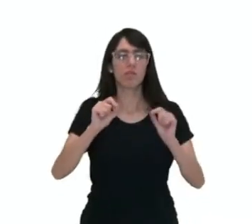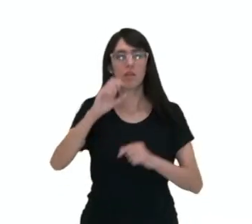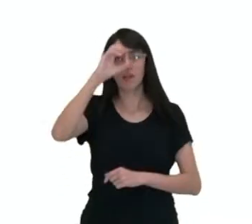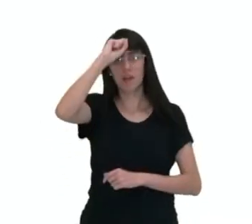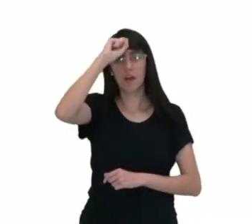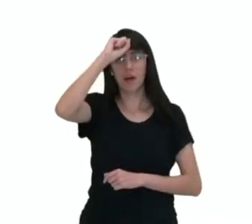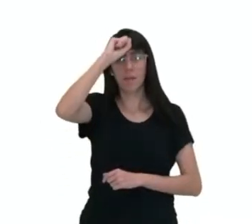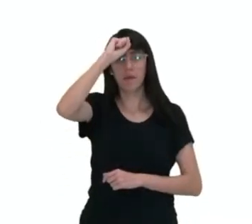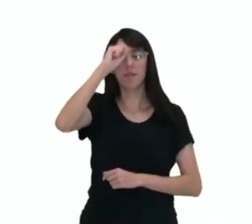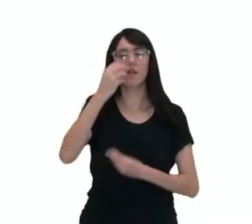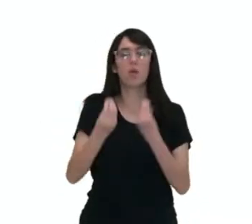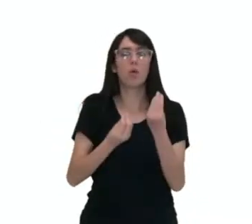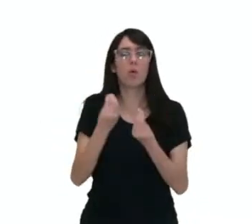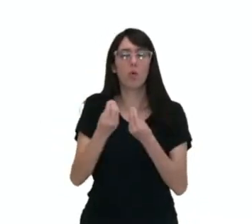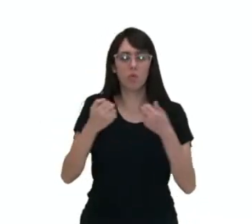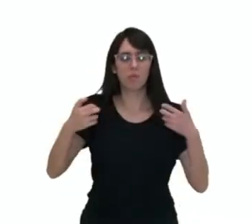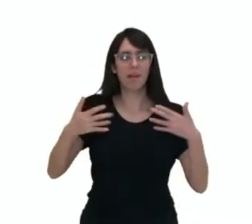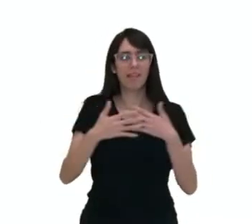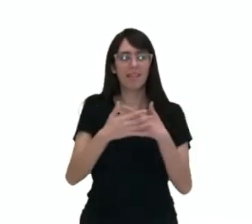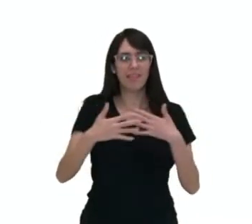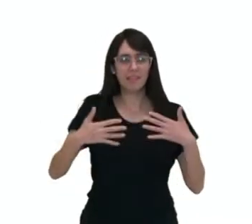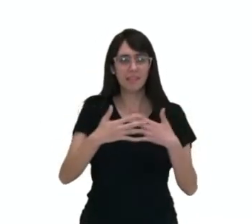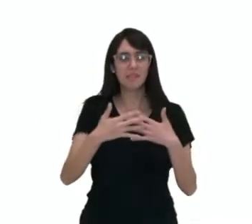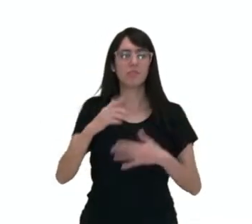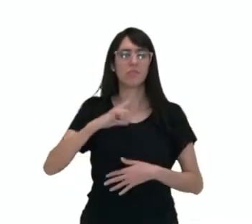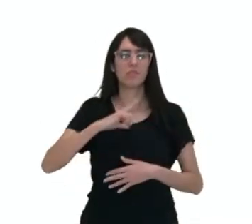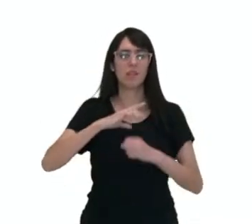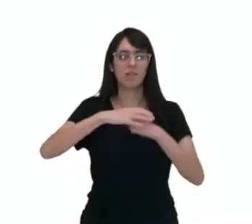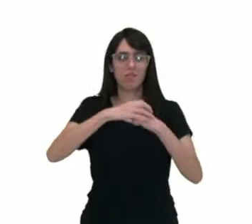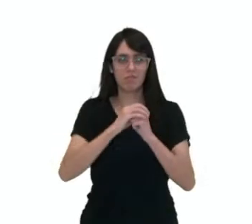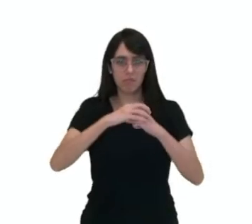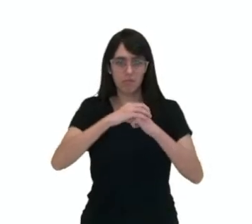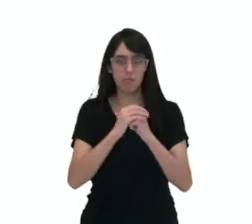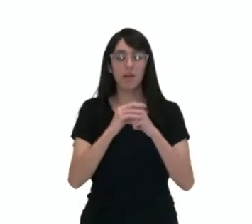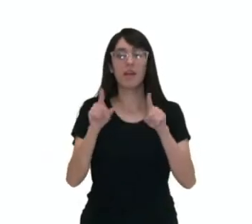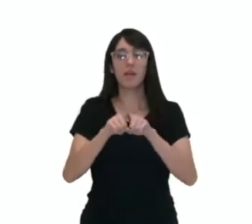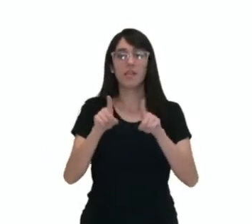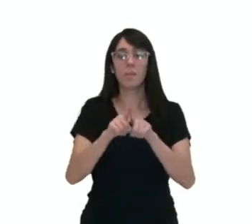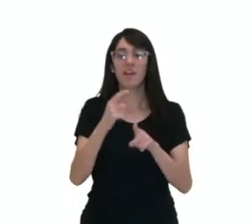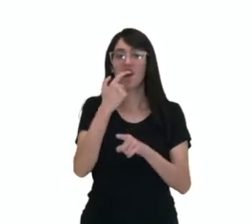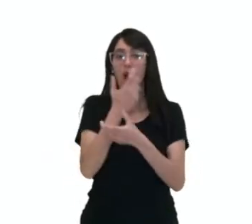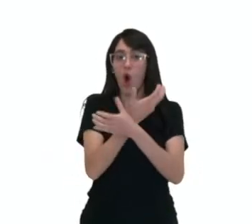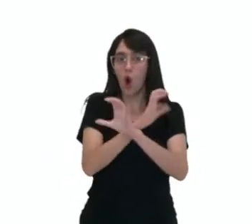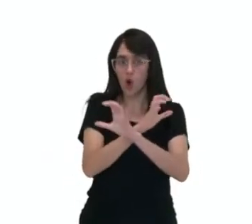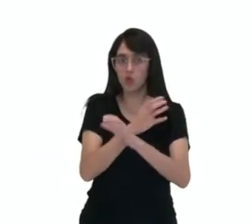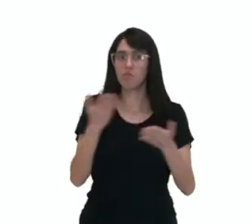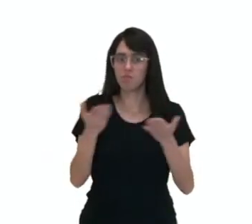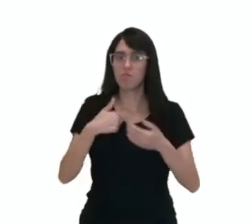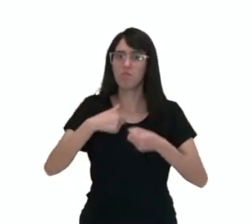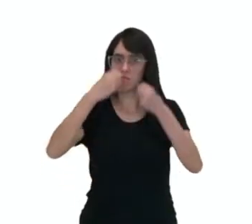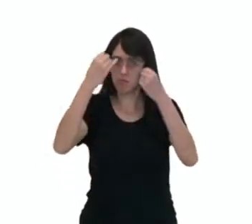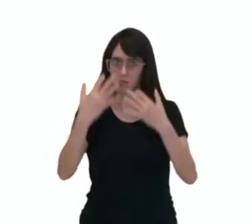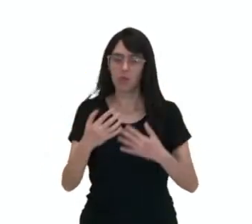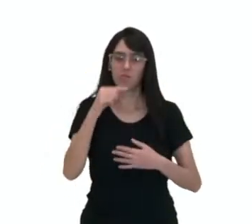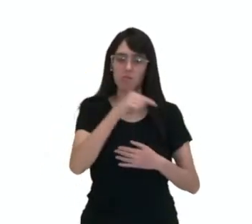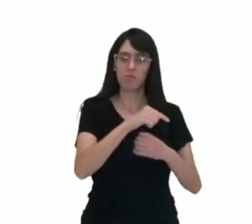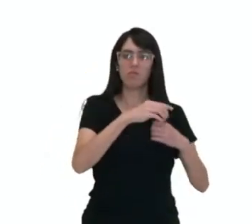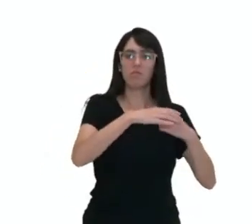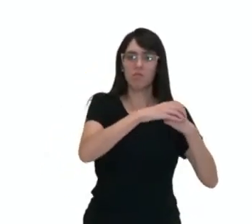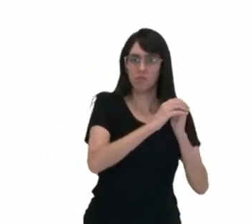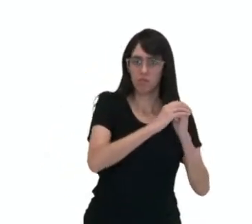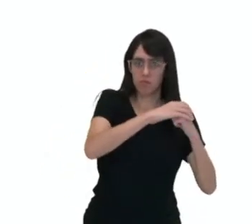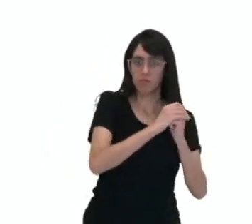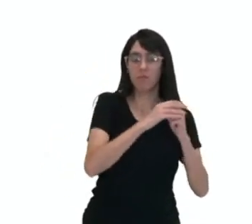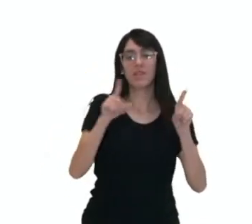dos tecidos cartilaginoso e ósseo. Então nós vamos falar sobre dois tecidos, tecido conjuntivo cartilaginoso, tecido